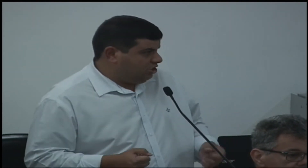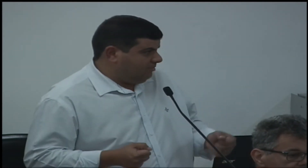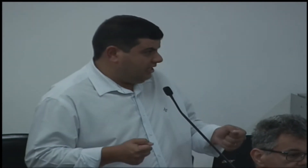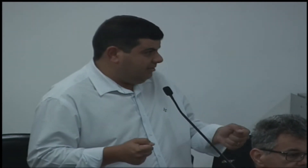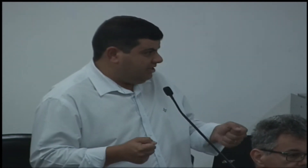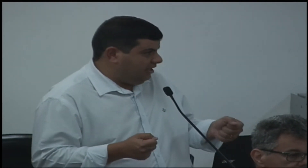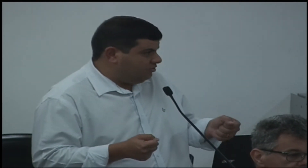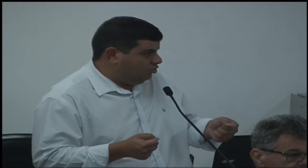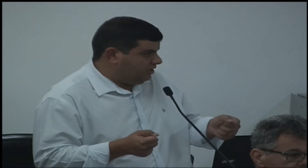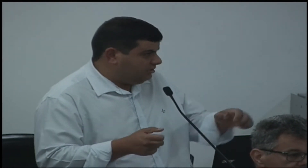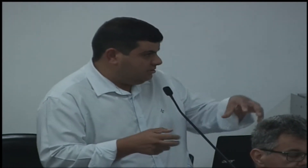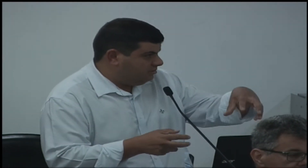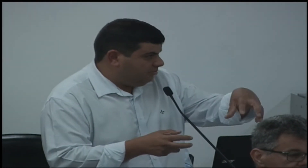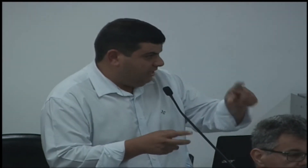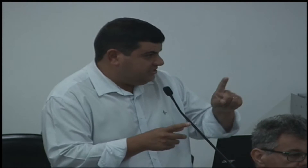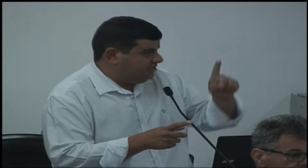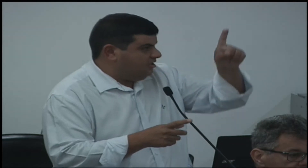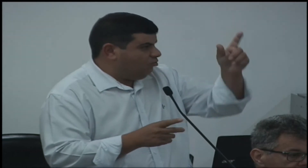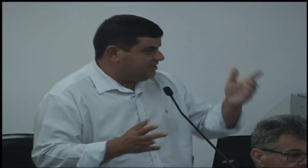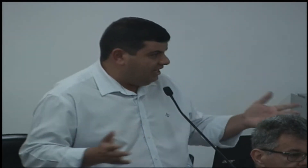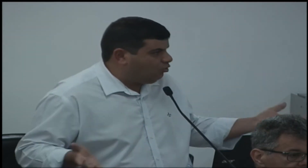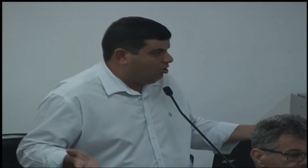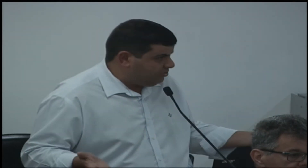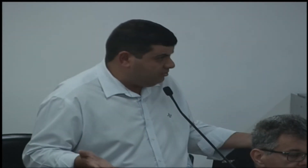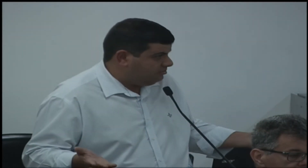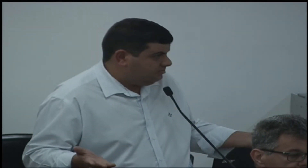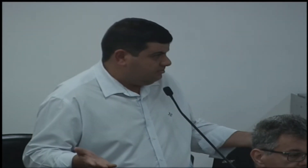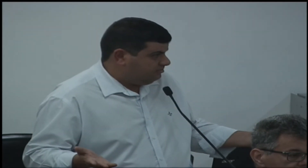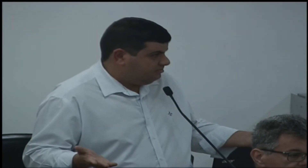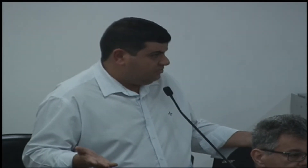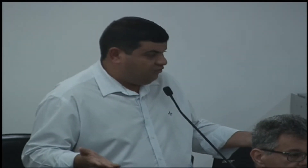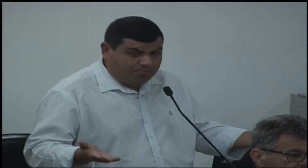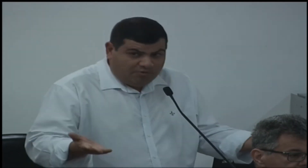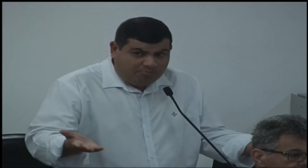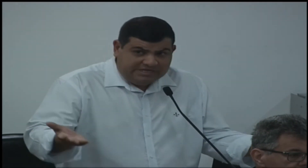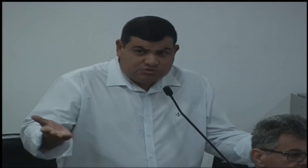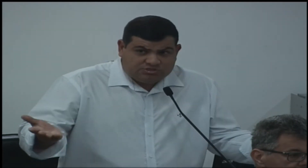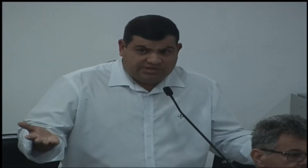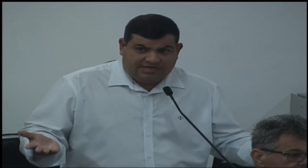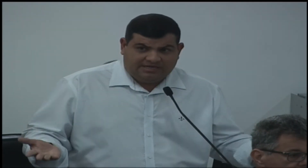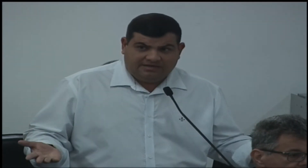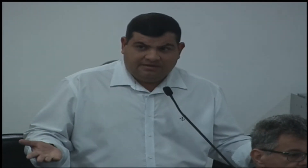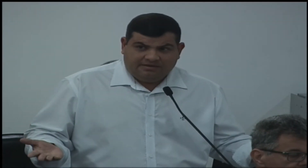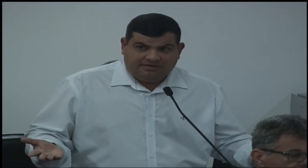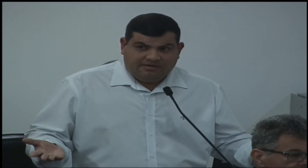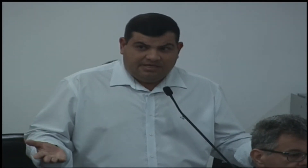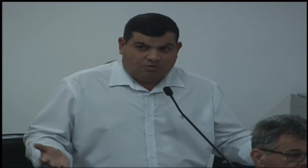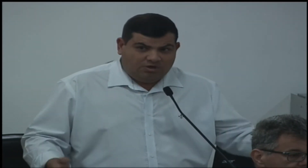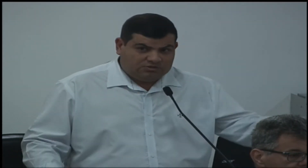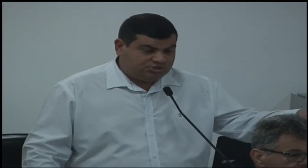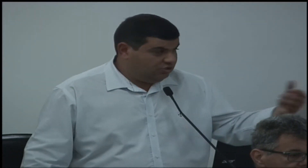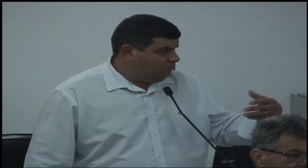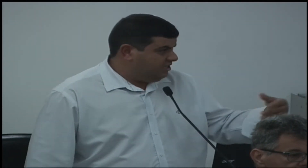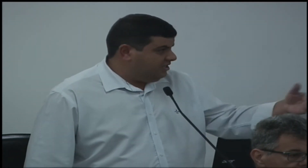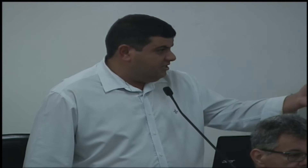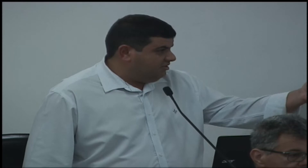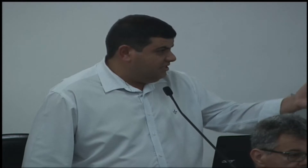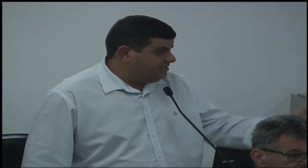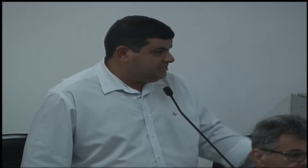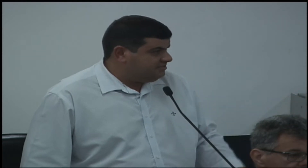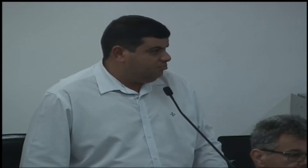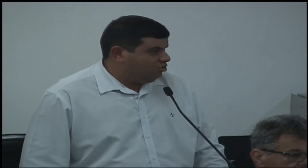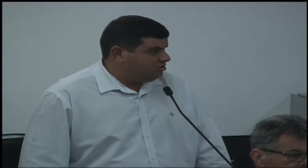como chama, aquela metralhadora, tripézinho que derruba até helicóptero. Foi preso tudo isso aí lá. Enquanto, se eu não me